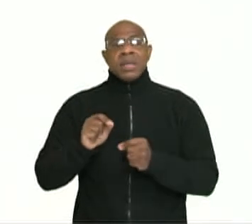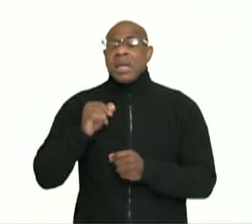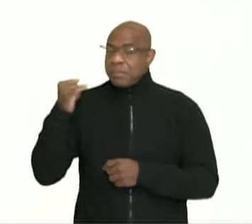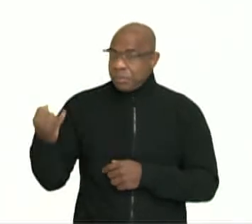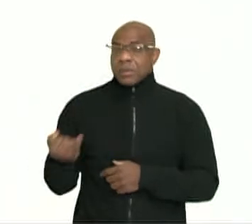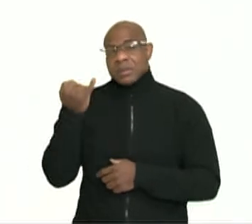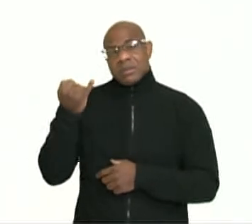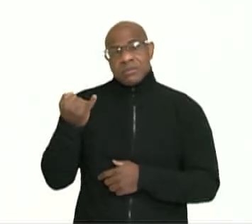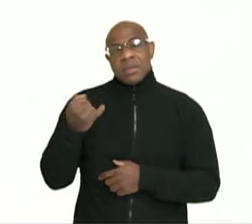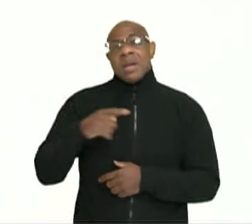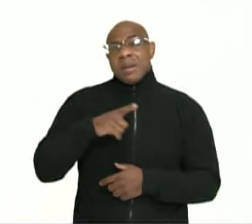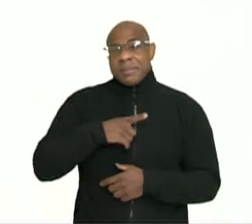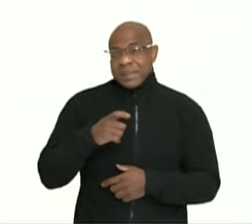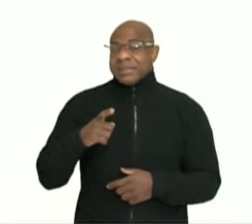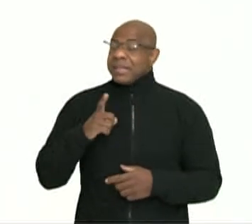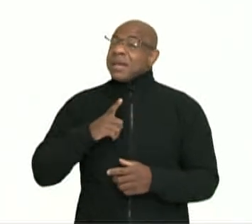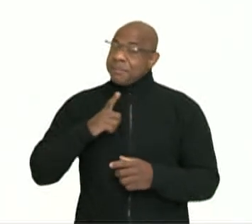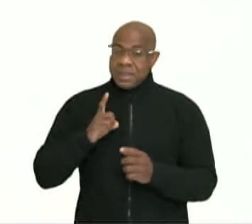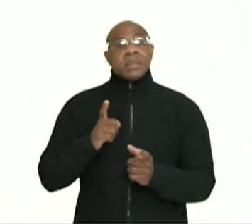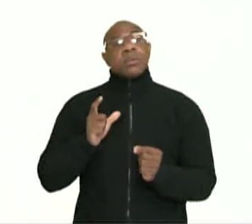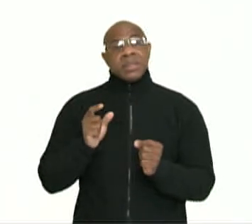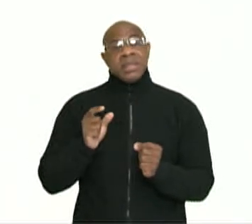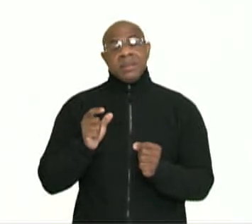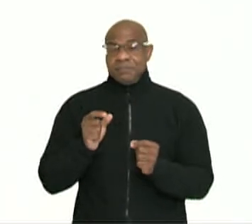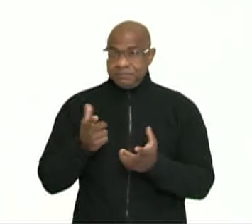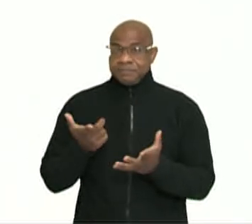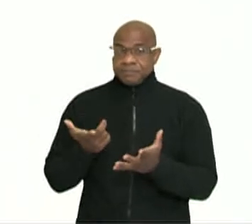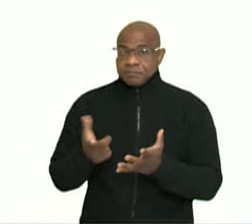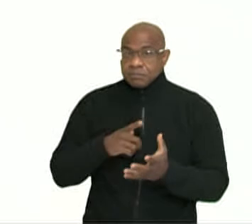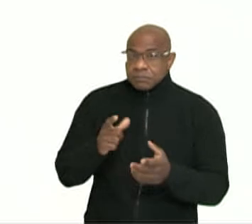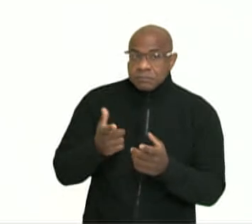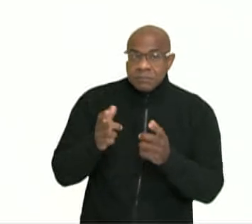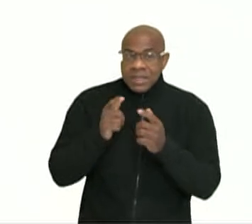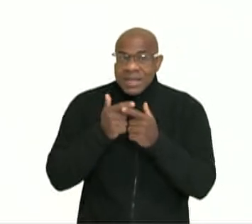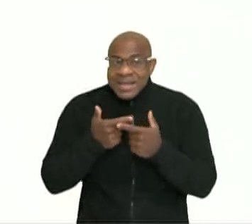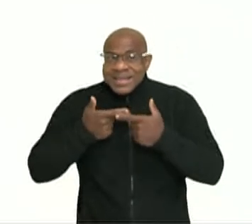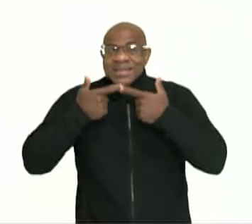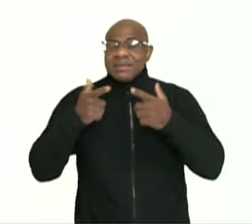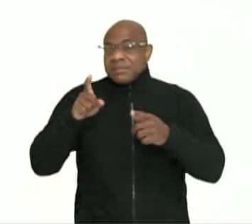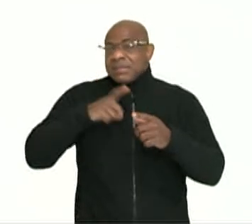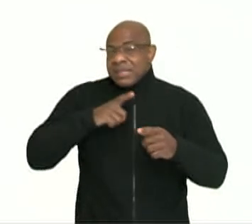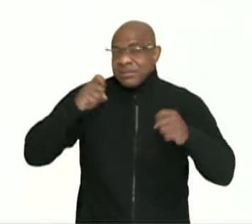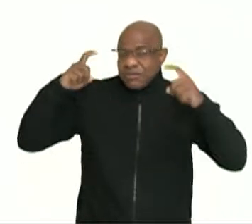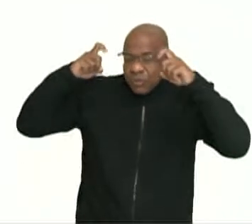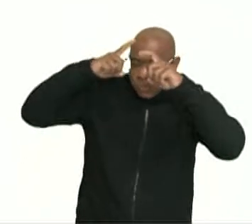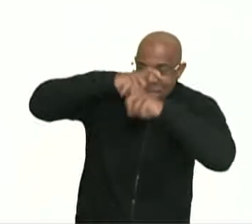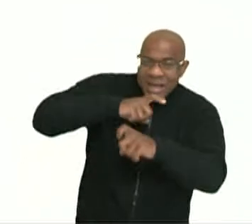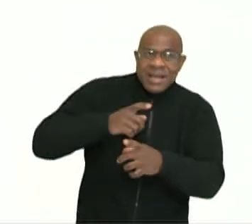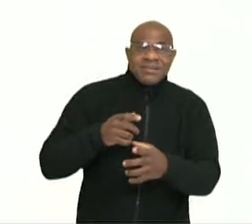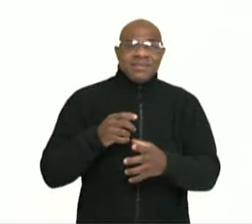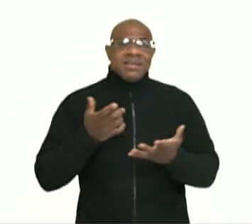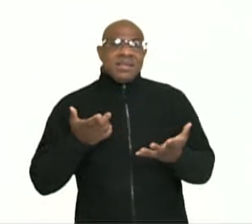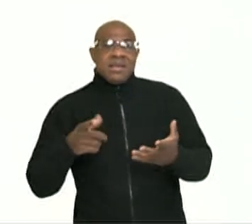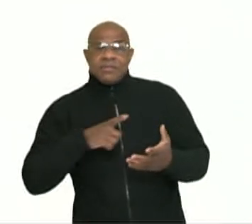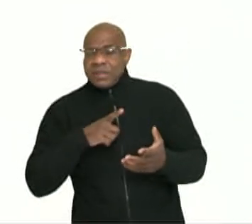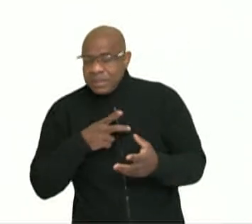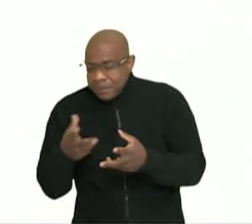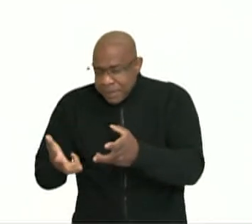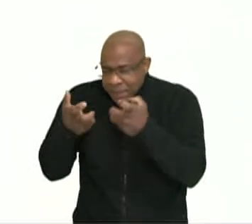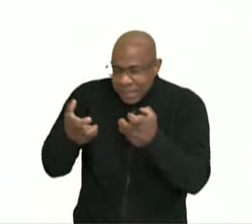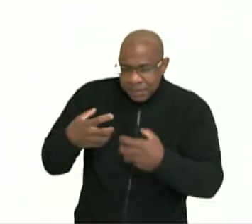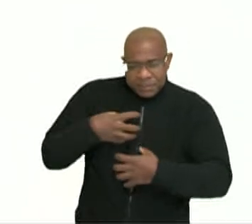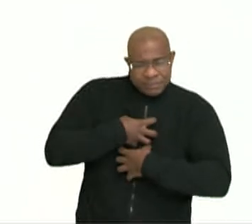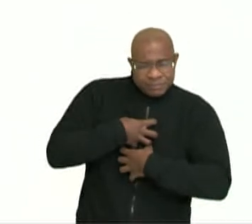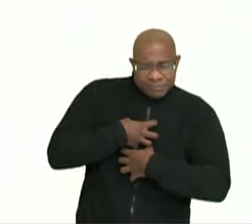as dificuldades que surgem em nossa vida. Exatamente, a alegria, a euforia, põe tudo para cima e, de repente, a gente precisa de um momento